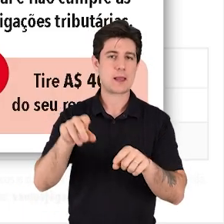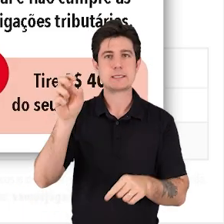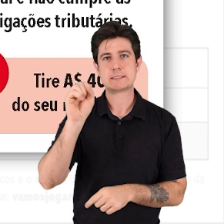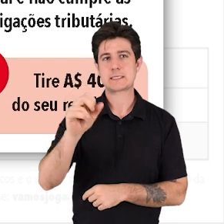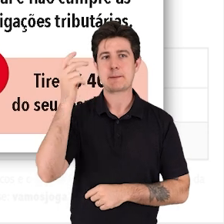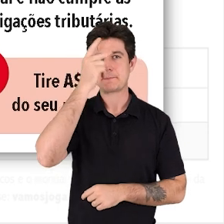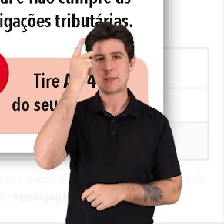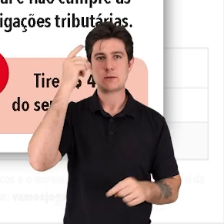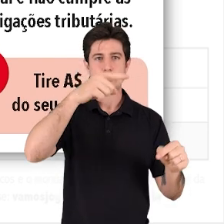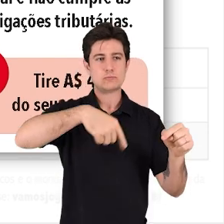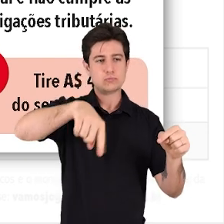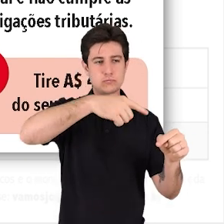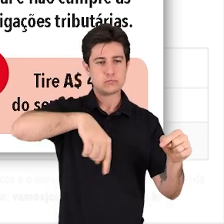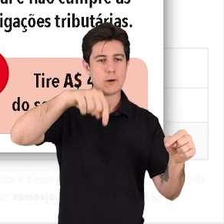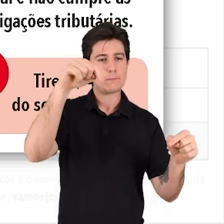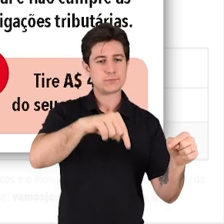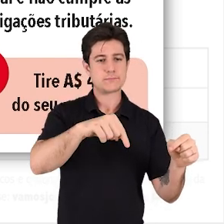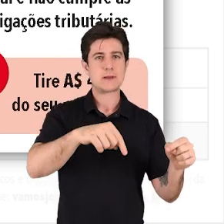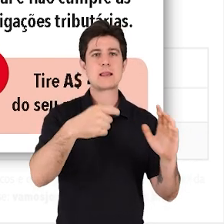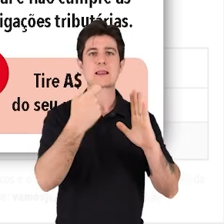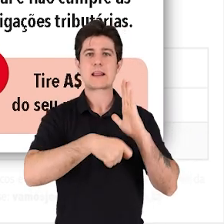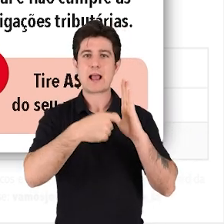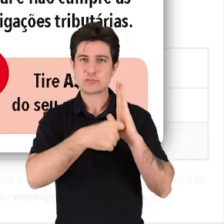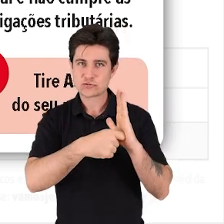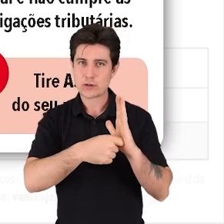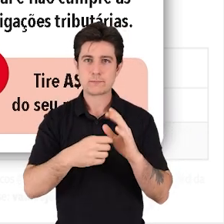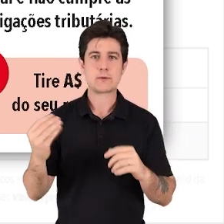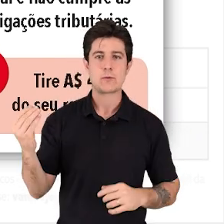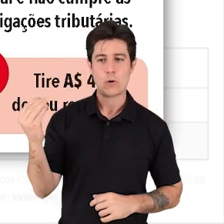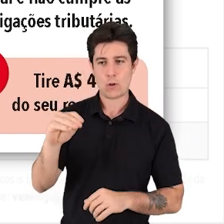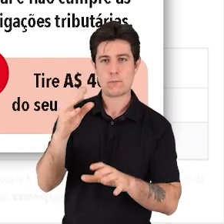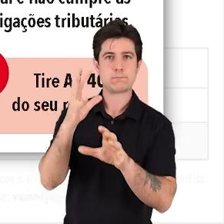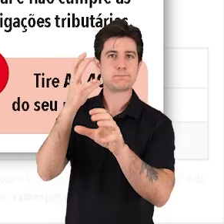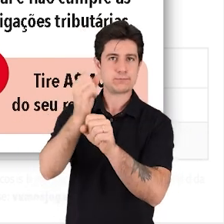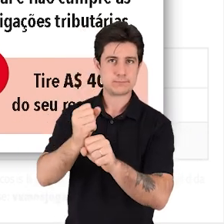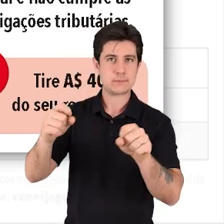Da mesma forma para a situação em que o jogador tenha tirado taxas de funcionamento.